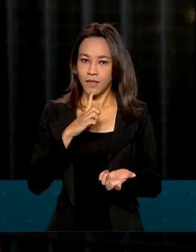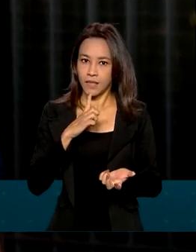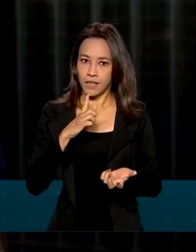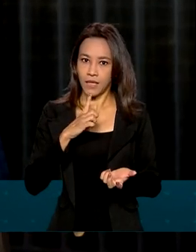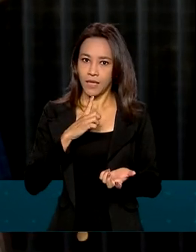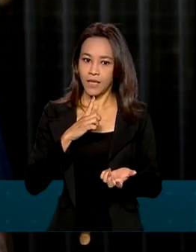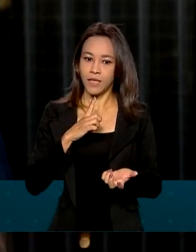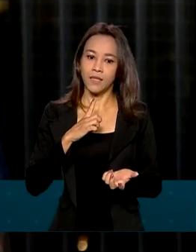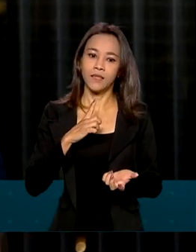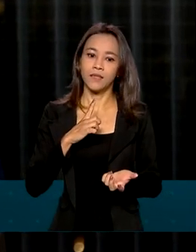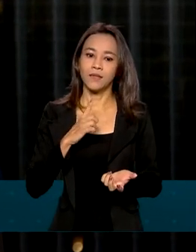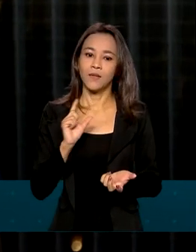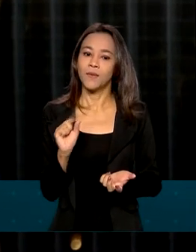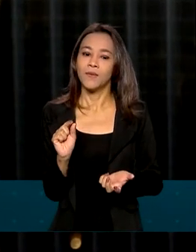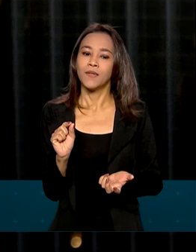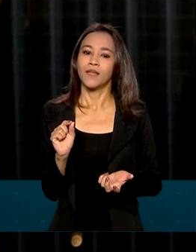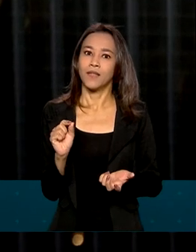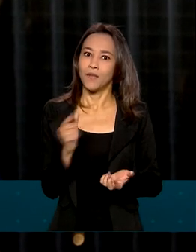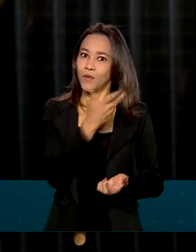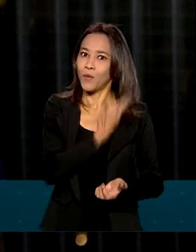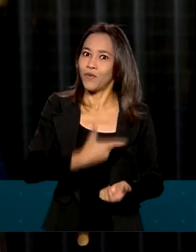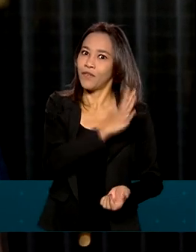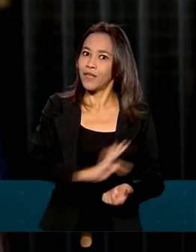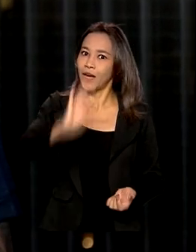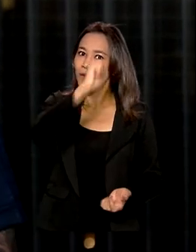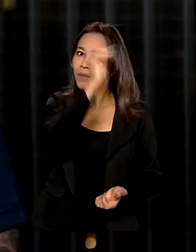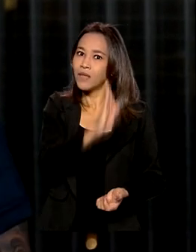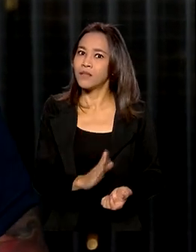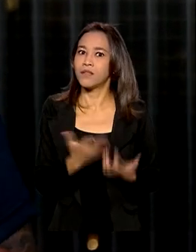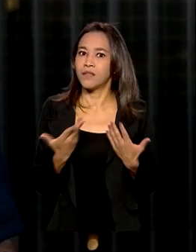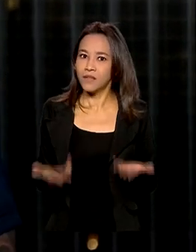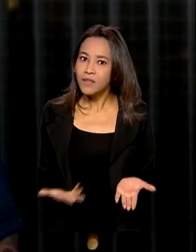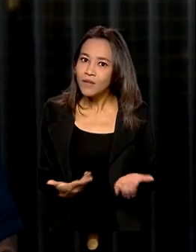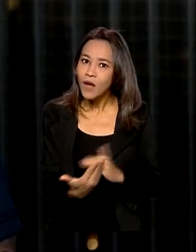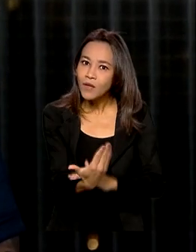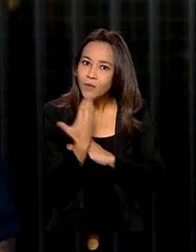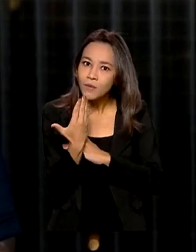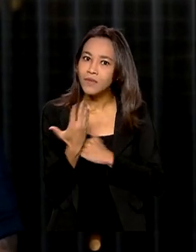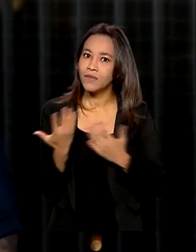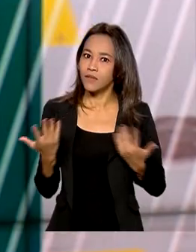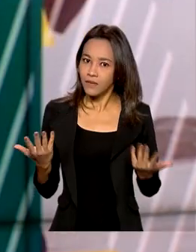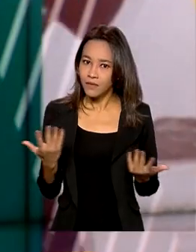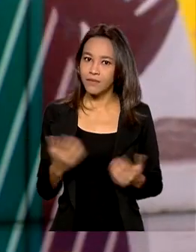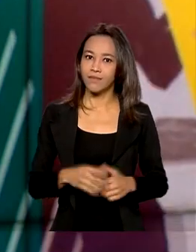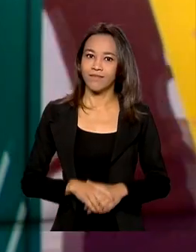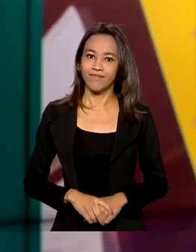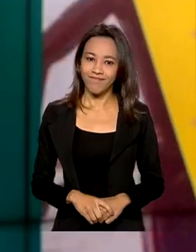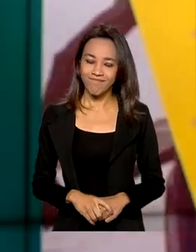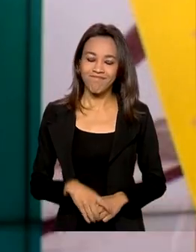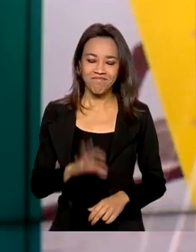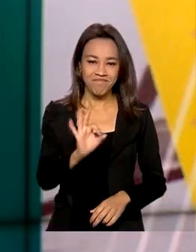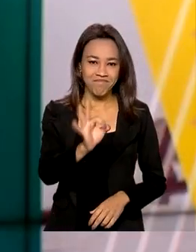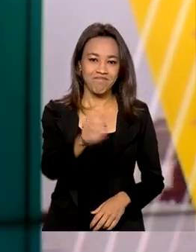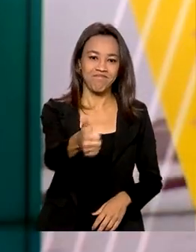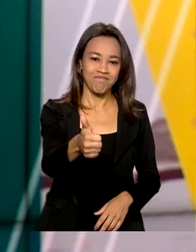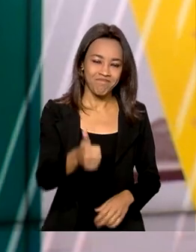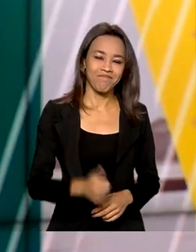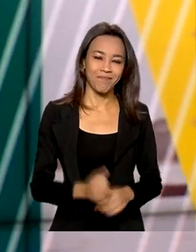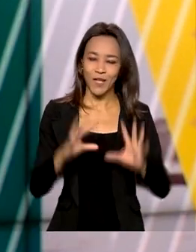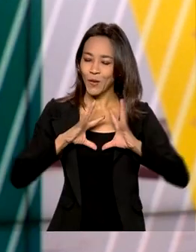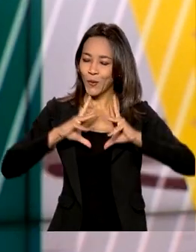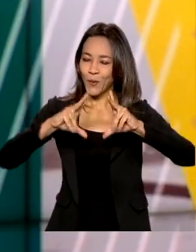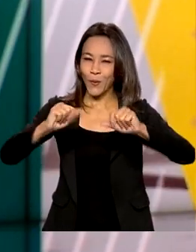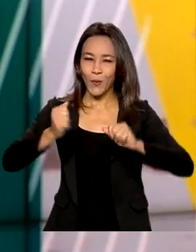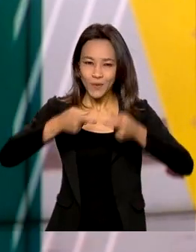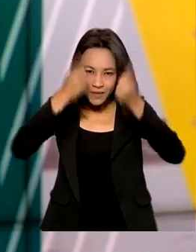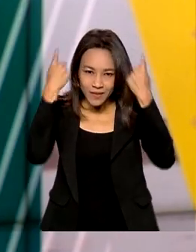Você tem o lastro, porra, do governo federal do Brasil ali te ajudando, sabe? É isso aí, olha, todos os